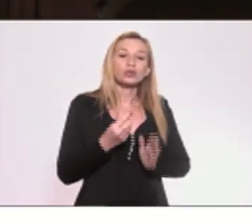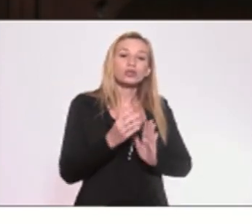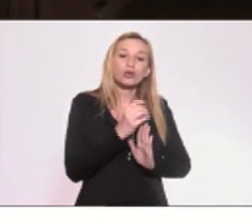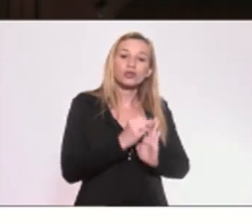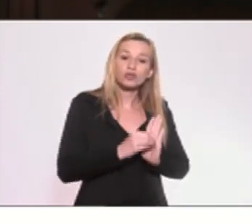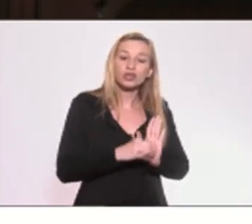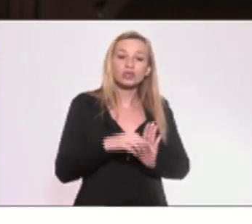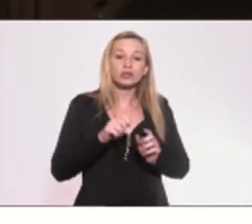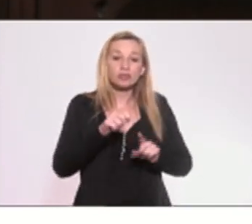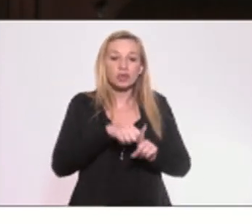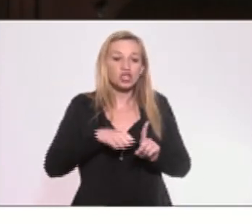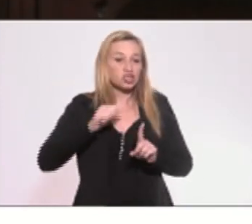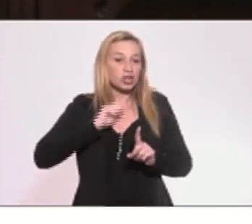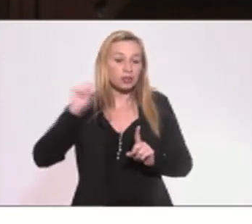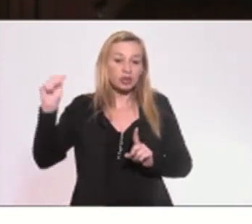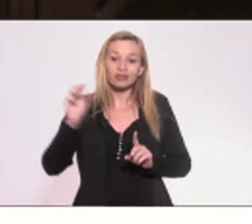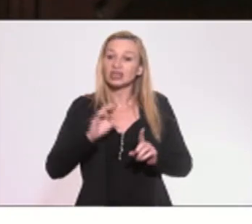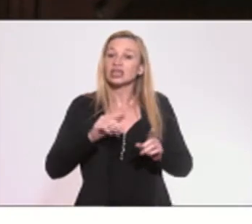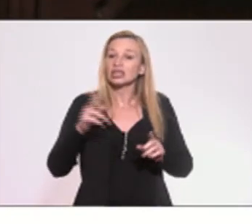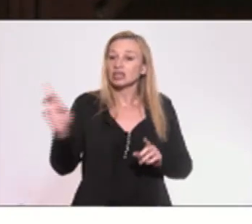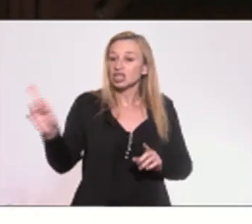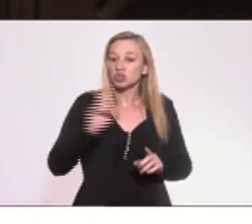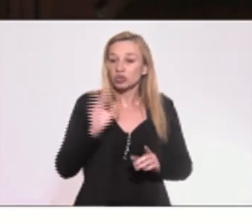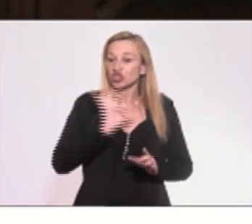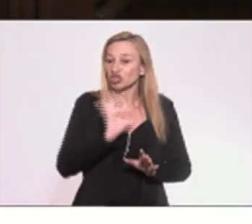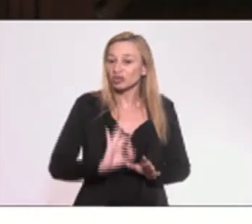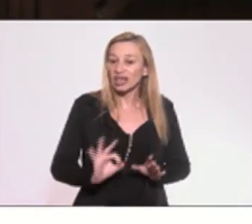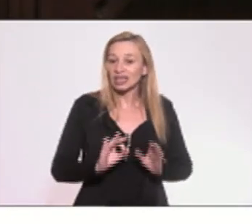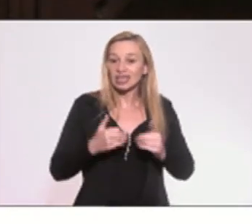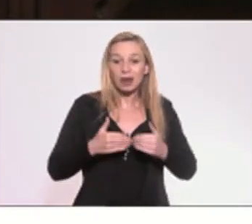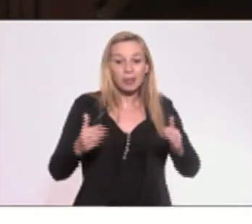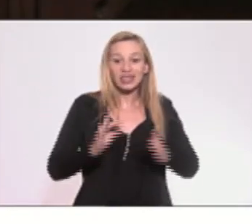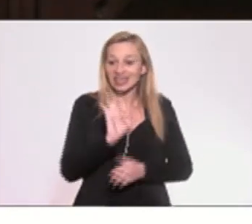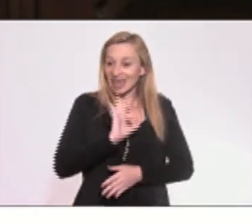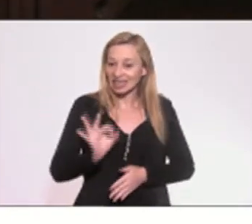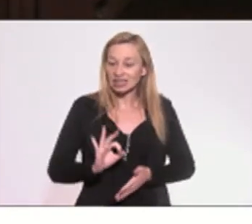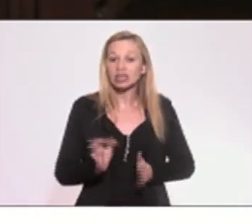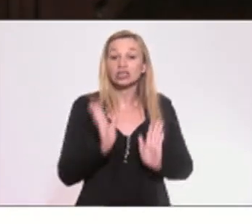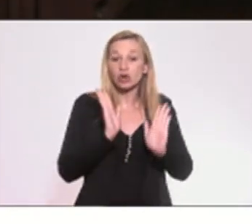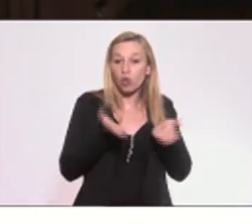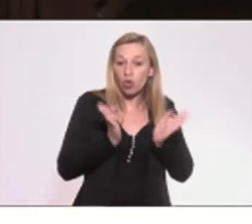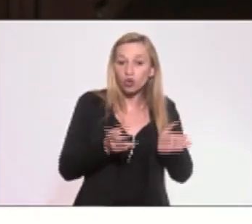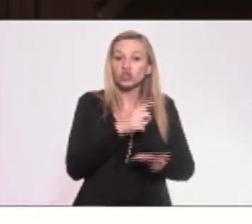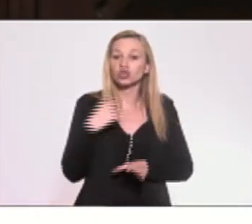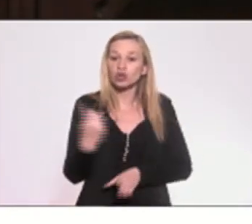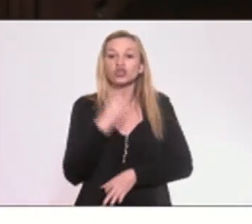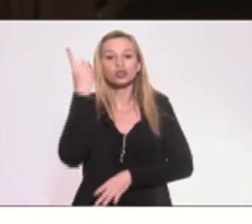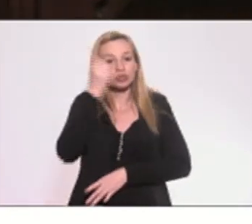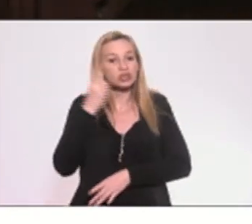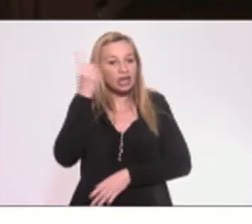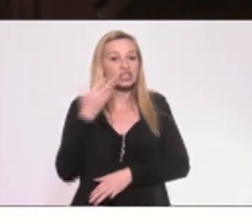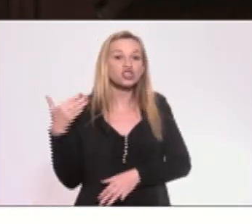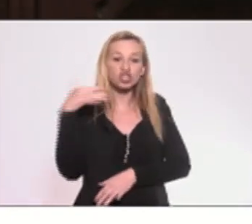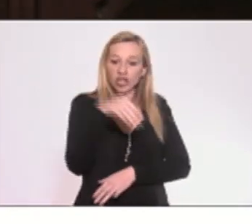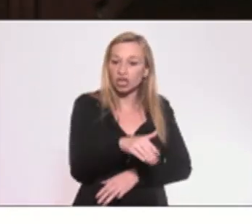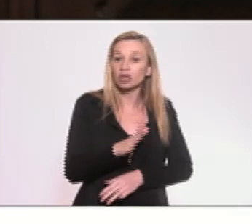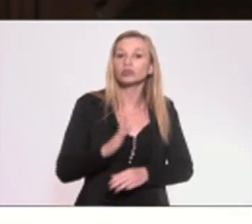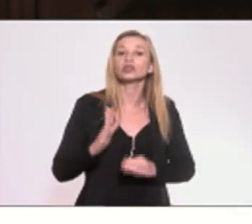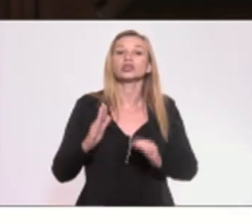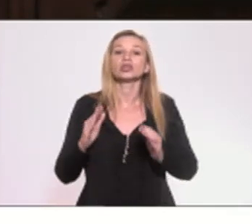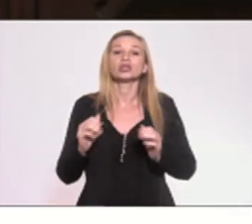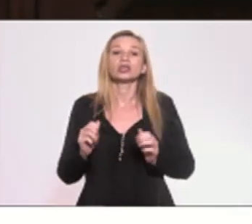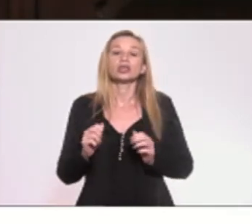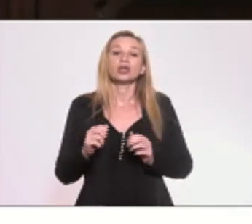abril, até hoje não foi respondido e até hoje não foi aberto. Então, hoje, nós, deputados, chegamos a esse